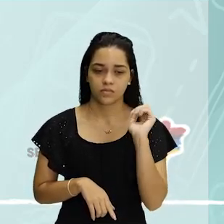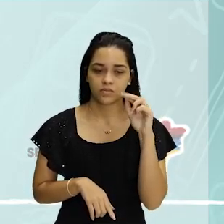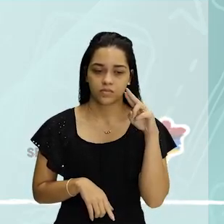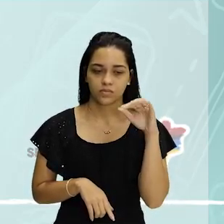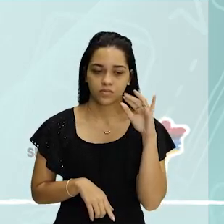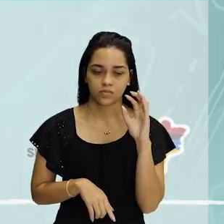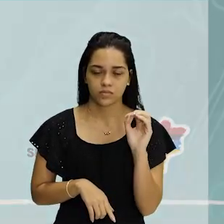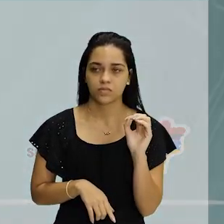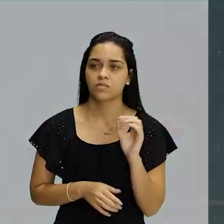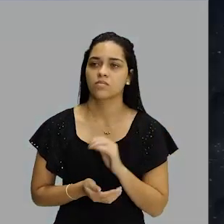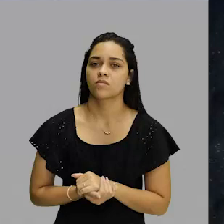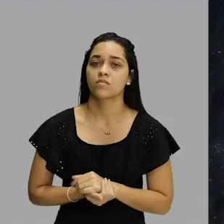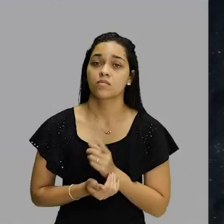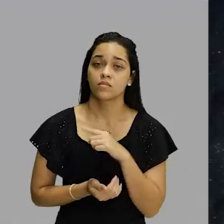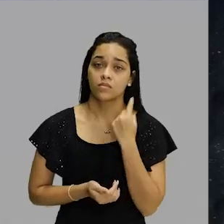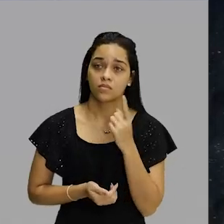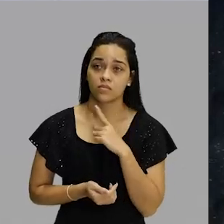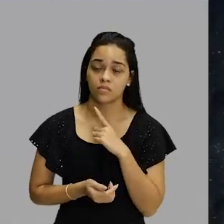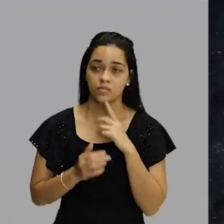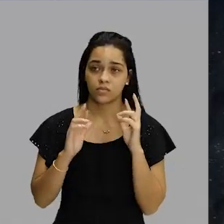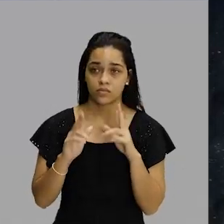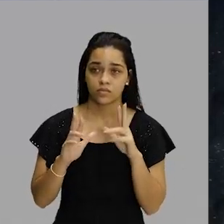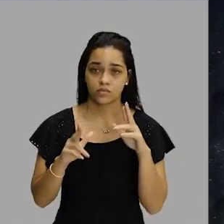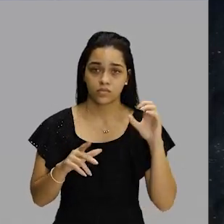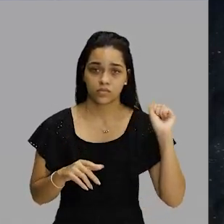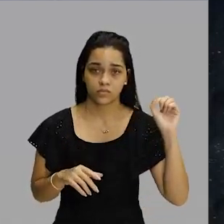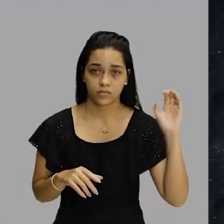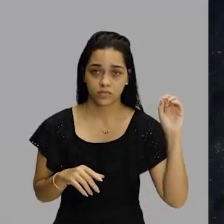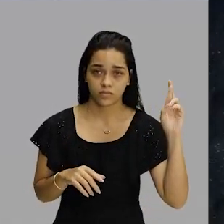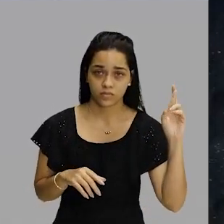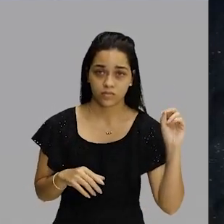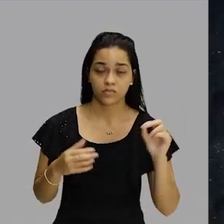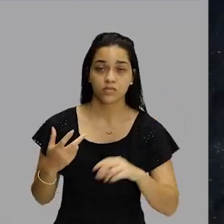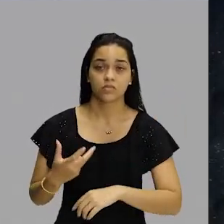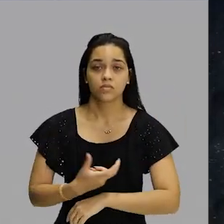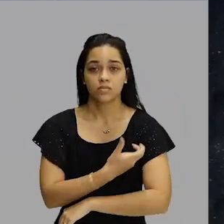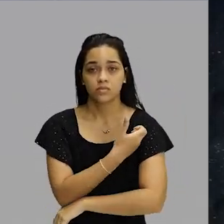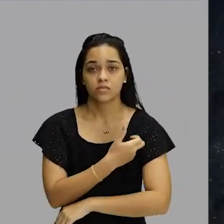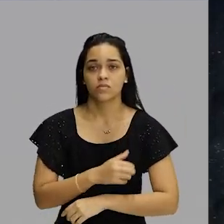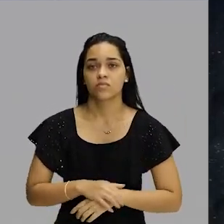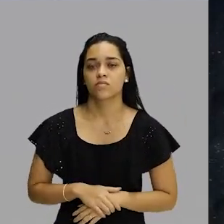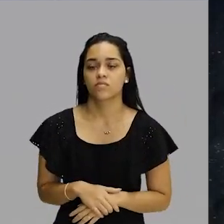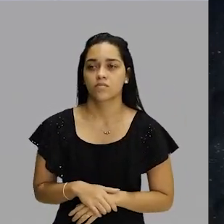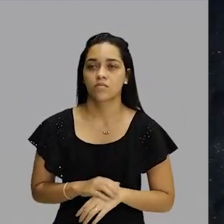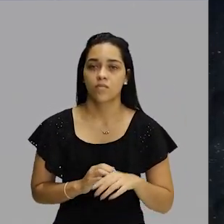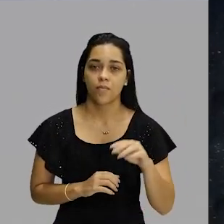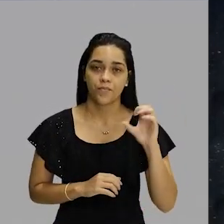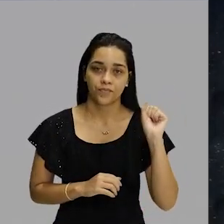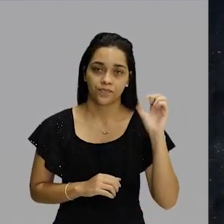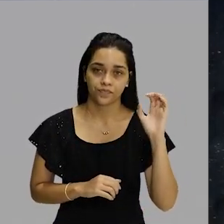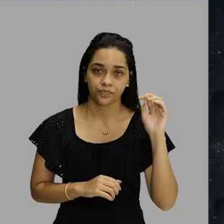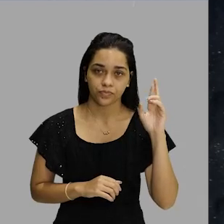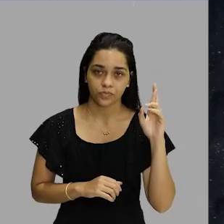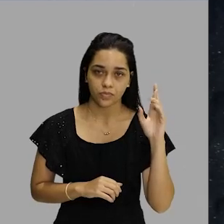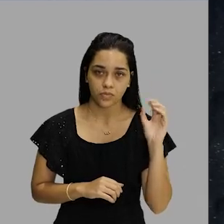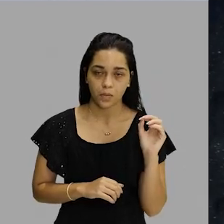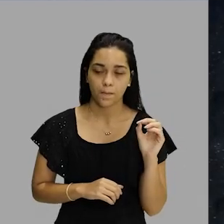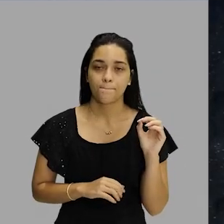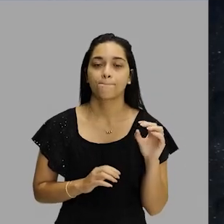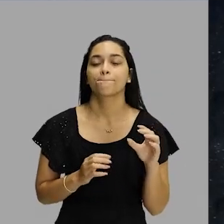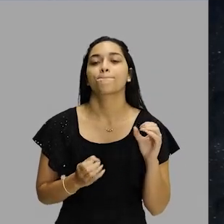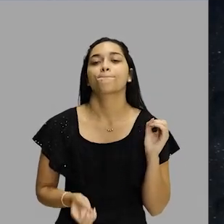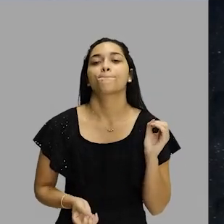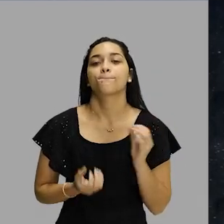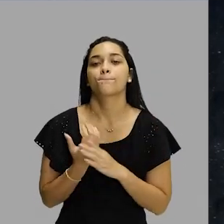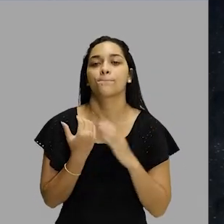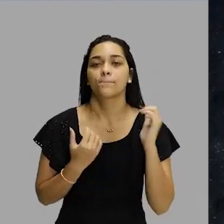Gente, nós temos uma diferença entre soro e vacina, né? O soro ele é formado